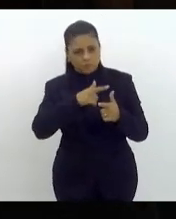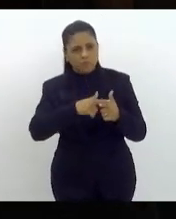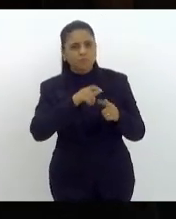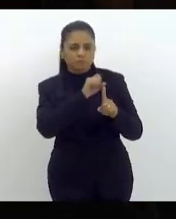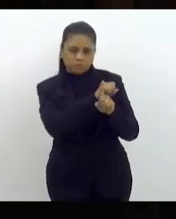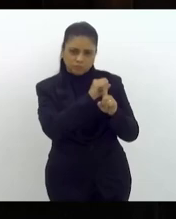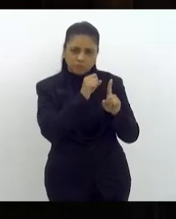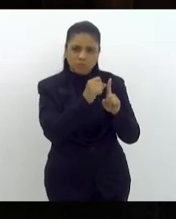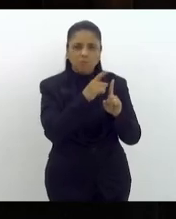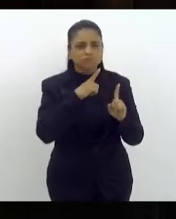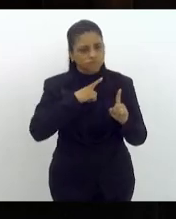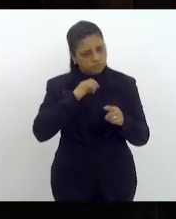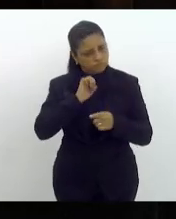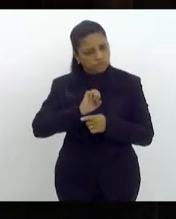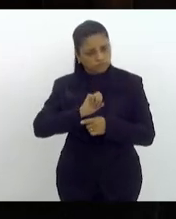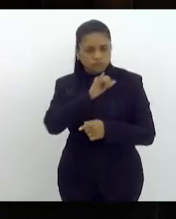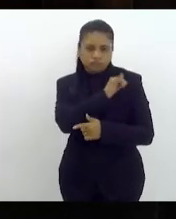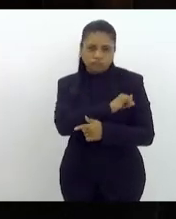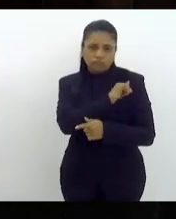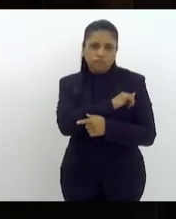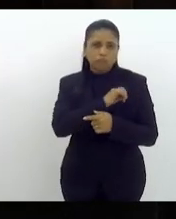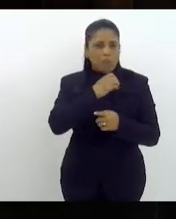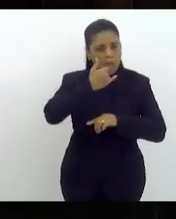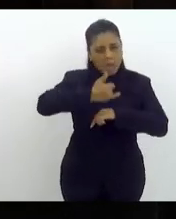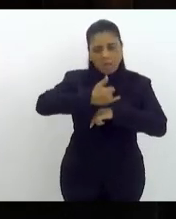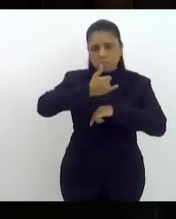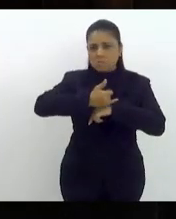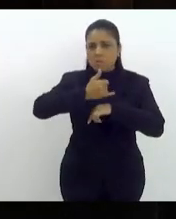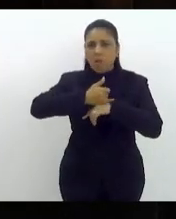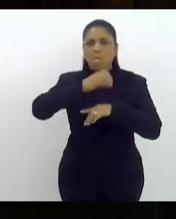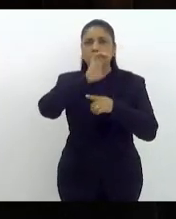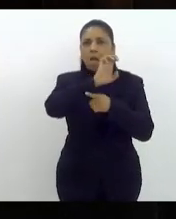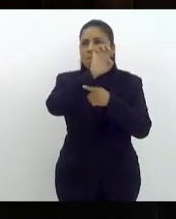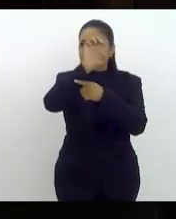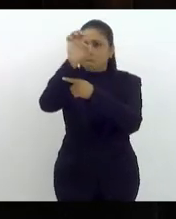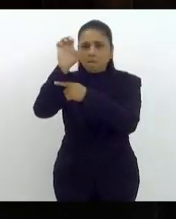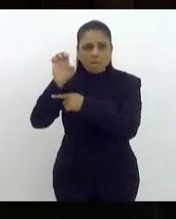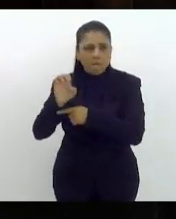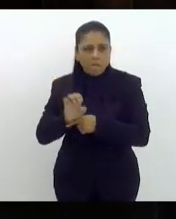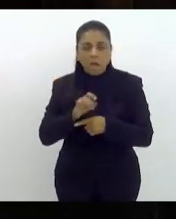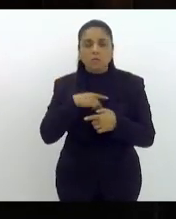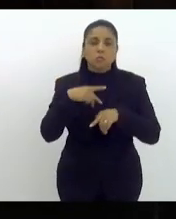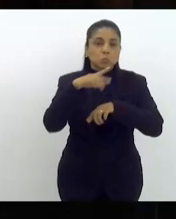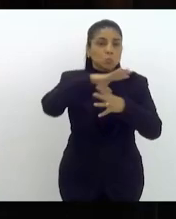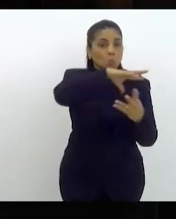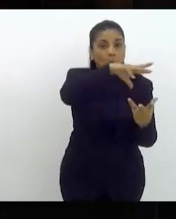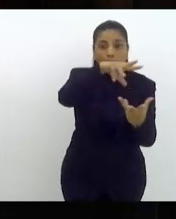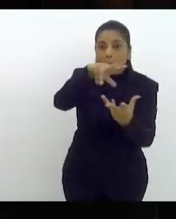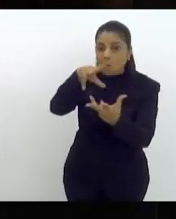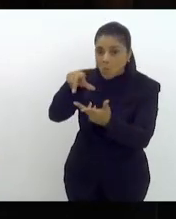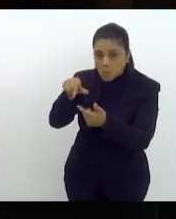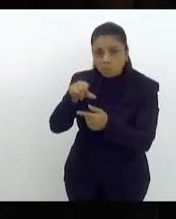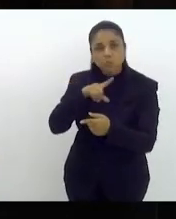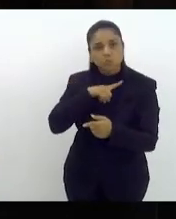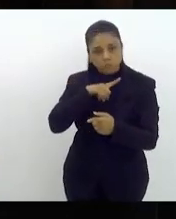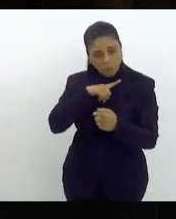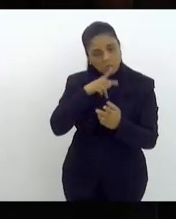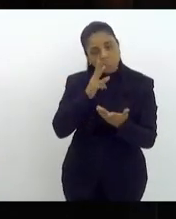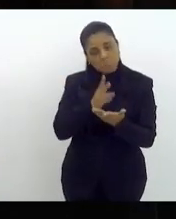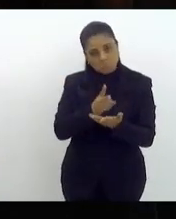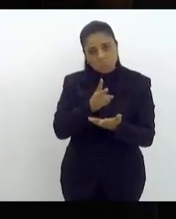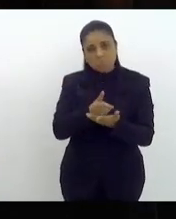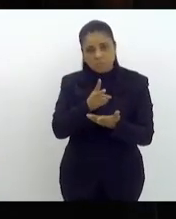que existe no Rio de Janeiro que existe em todas as capitais em todas as metrópoles do mundo e faço aqui uma menção